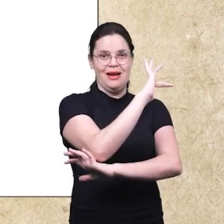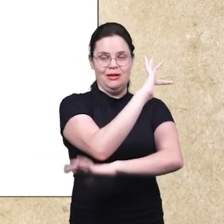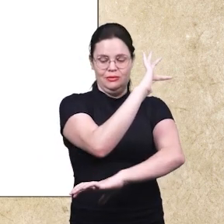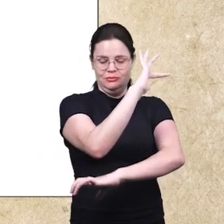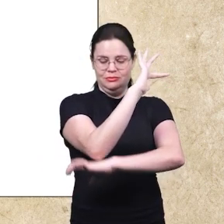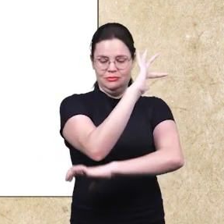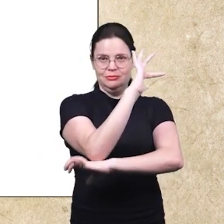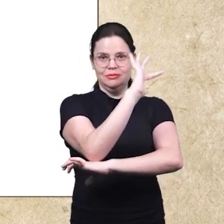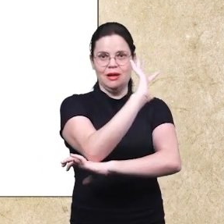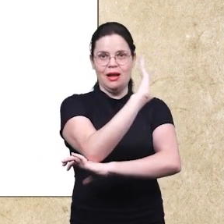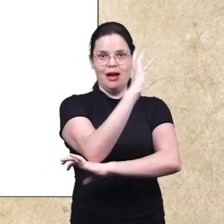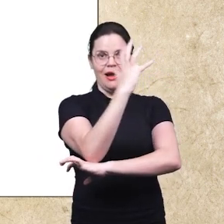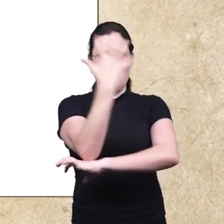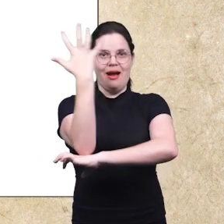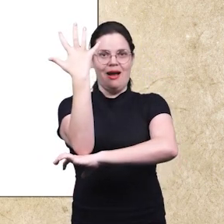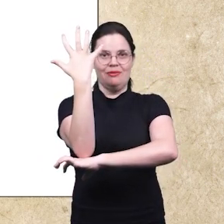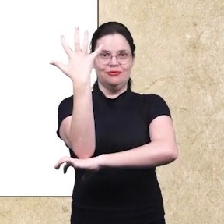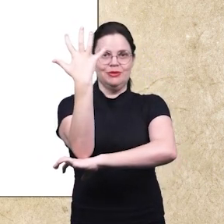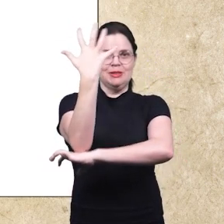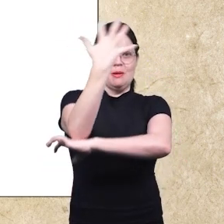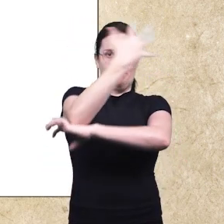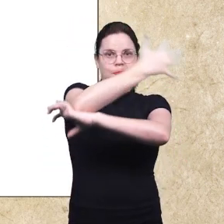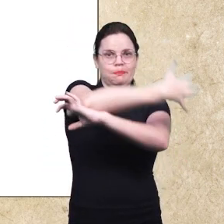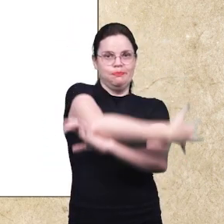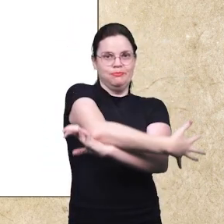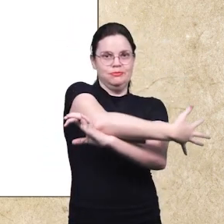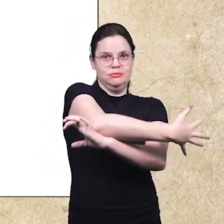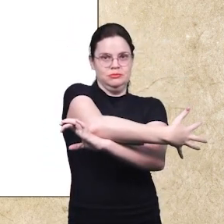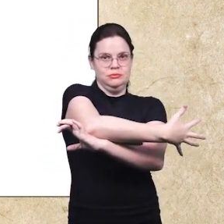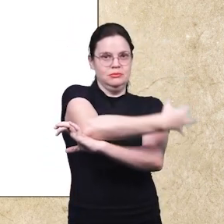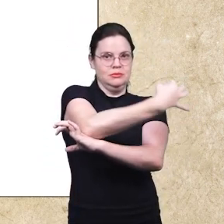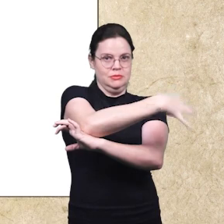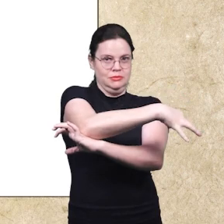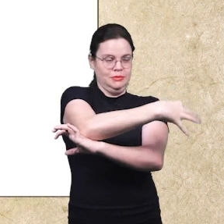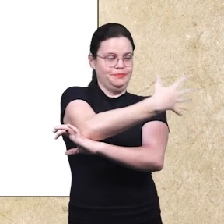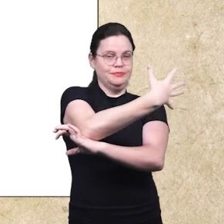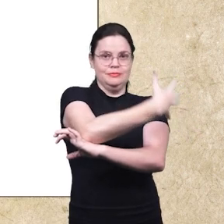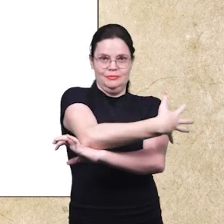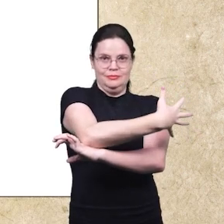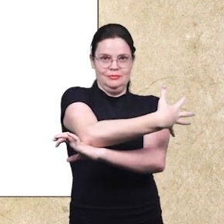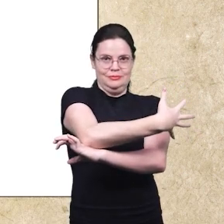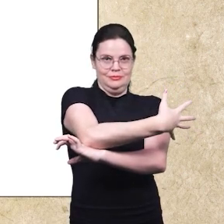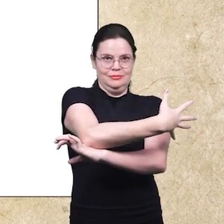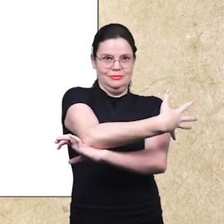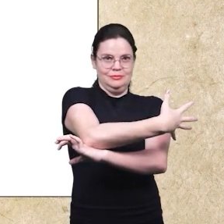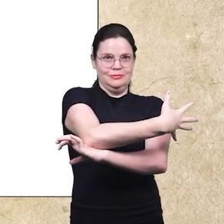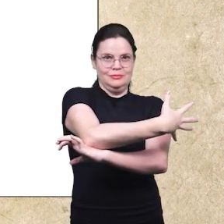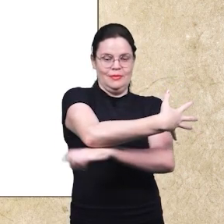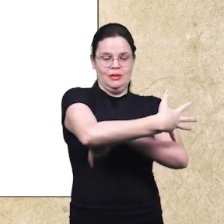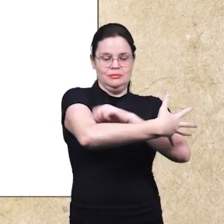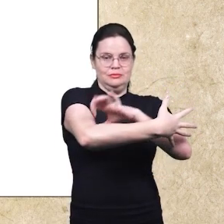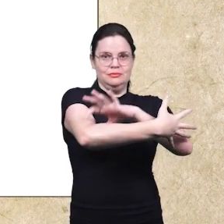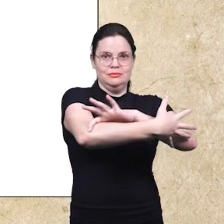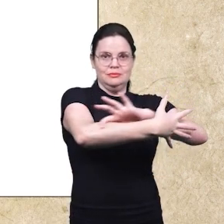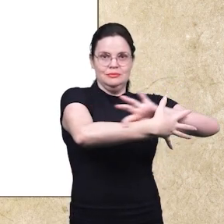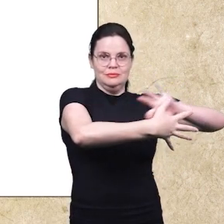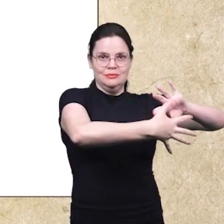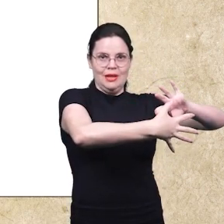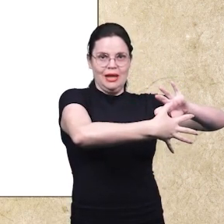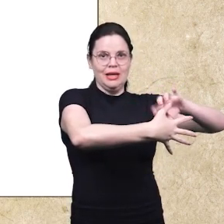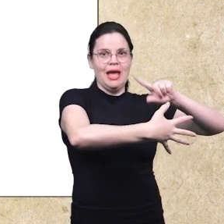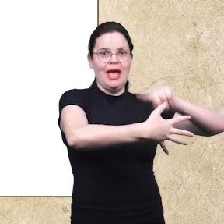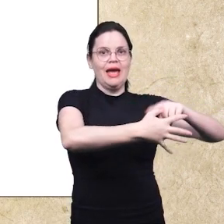uma figueira, que tipifica Israel. E na parte inferior, onde tem as bolas